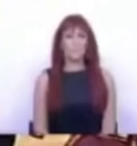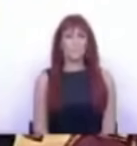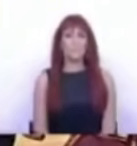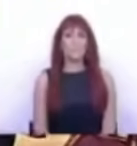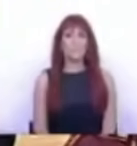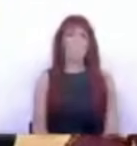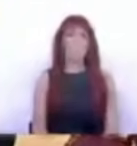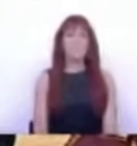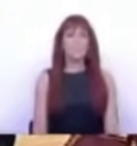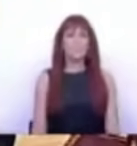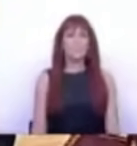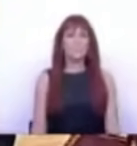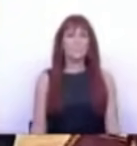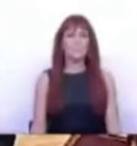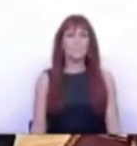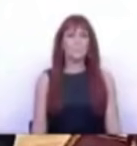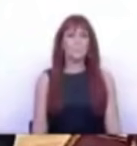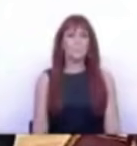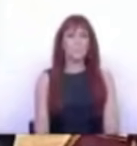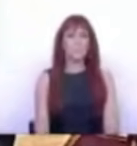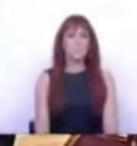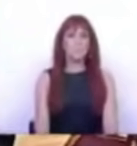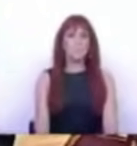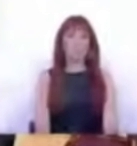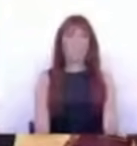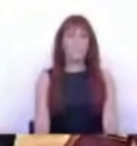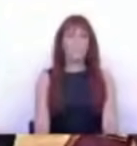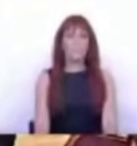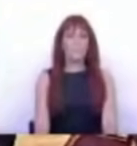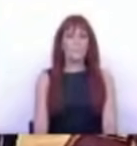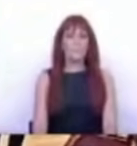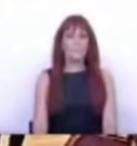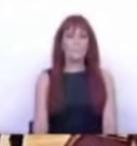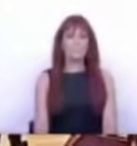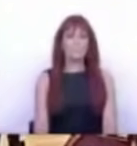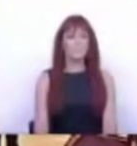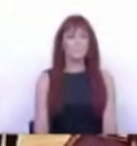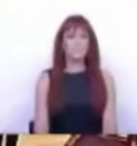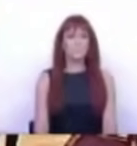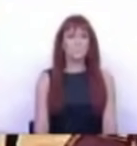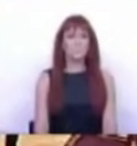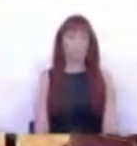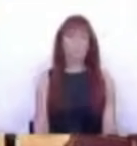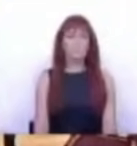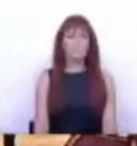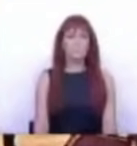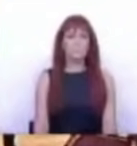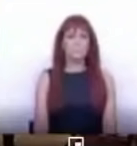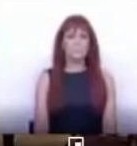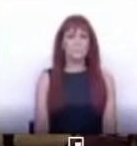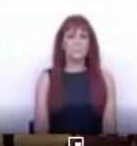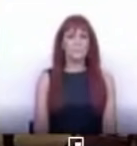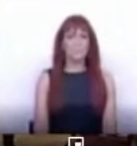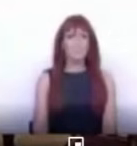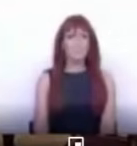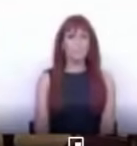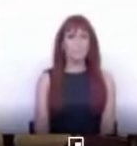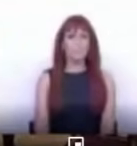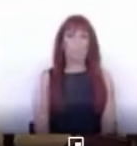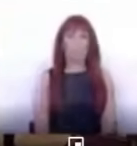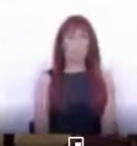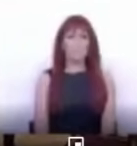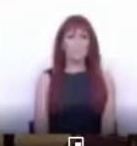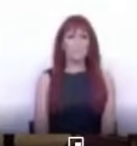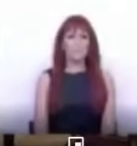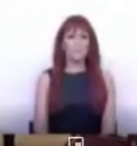alterações climáticas. Eu digo um minuto. Eu digo um minuto. Quem aposta comigo? Um minuto. E ela está a falar nas